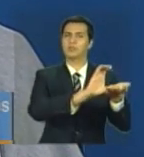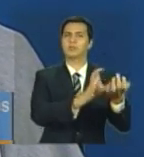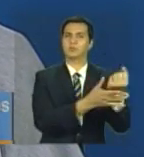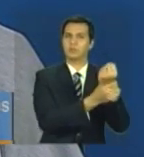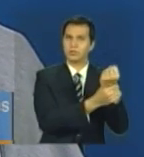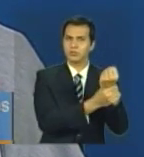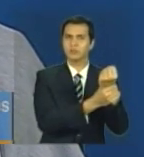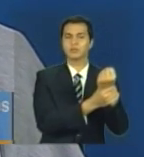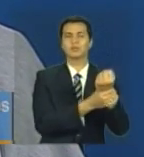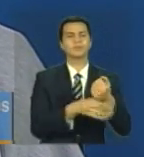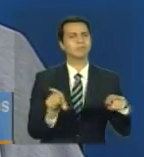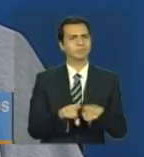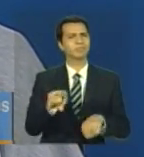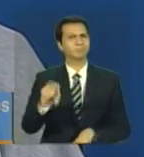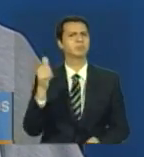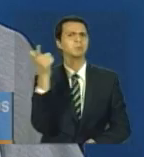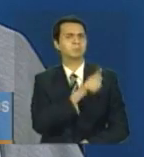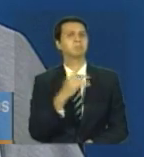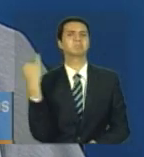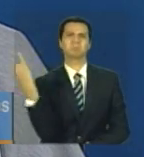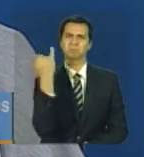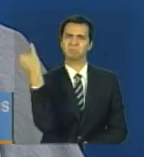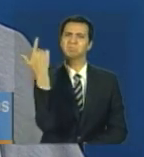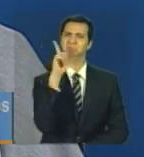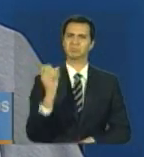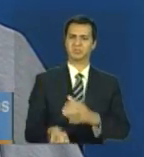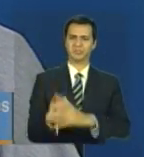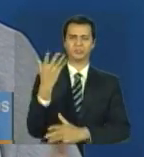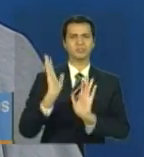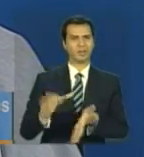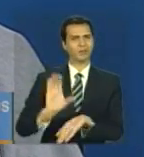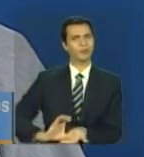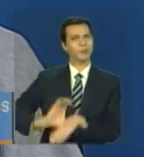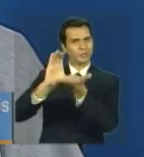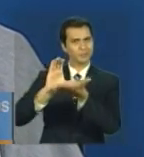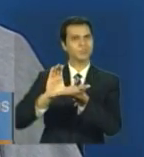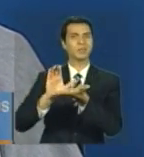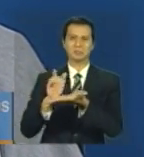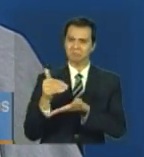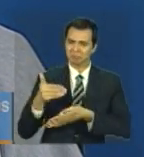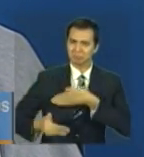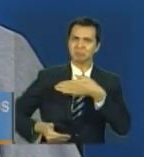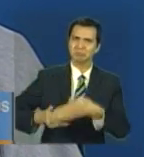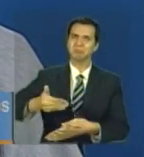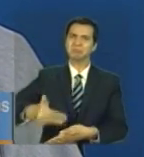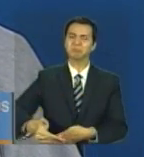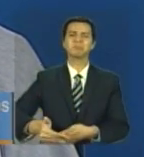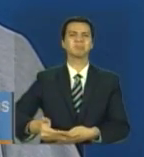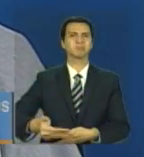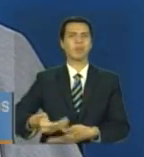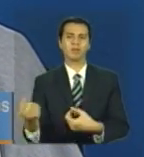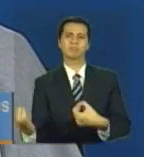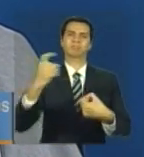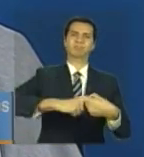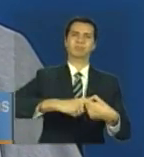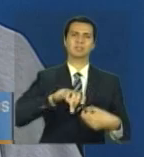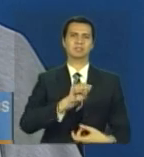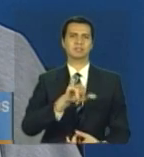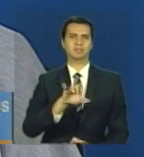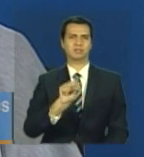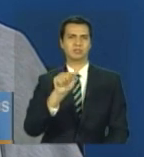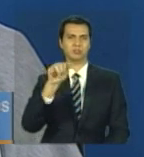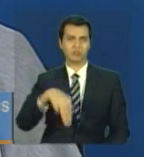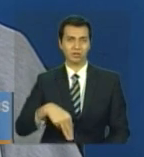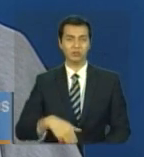tenha conseguido, né, superar essa etapa. É um primeiro passo, né, para adesão ao CISAM. Também temos